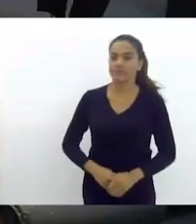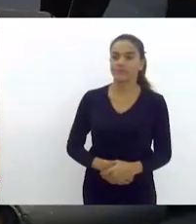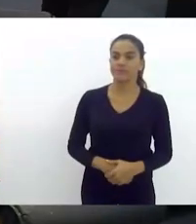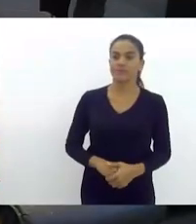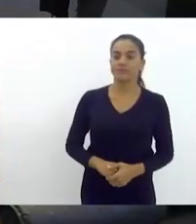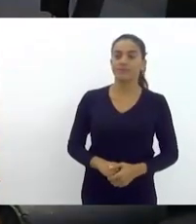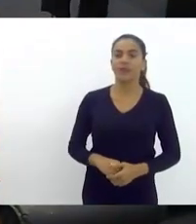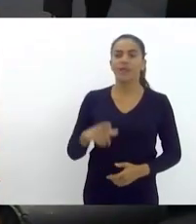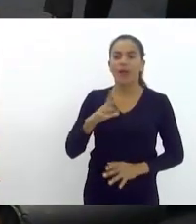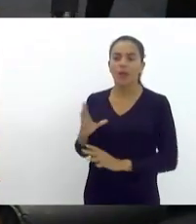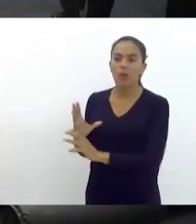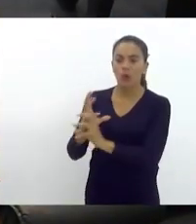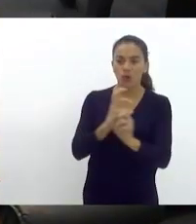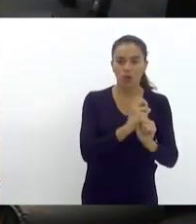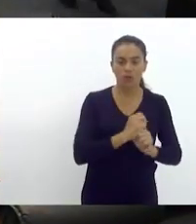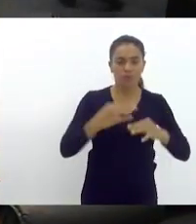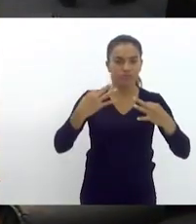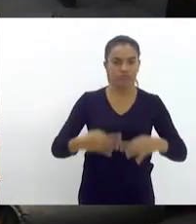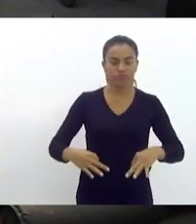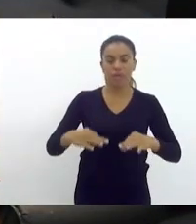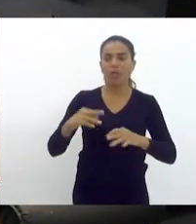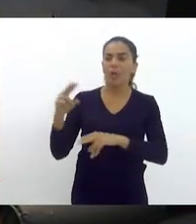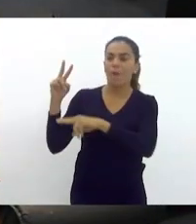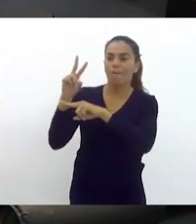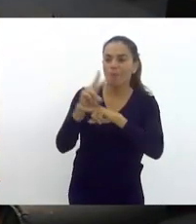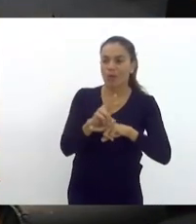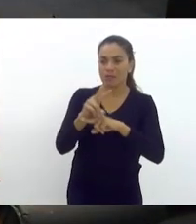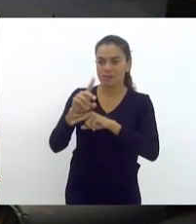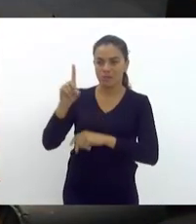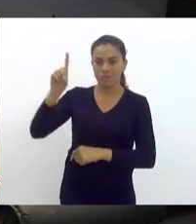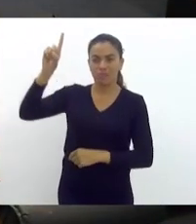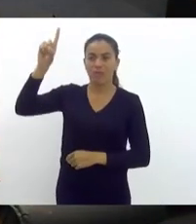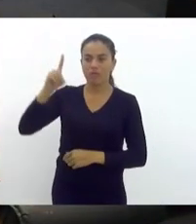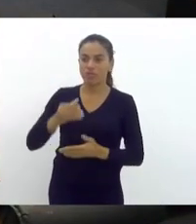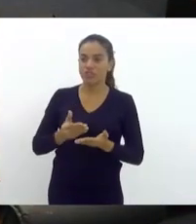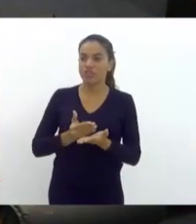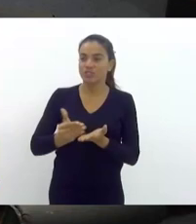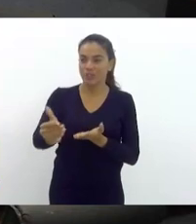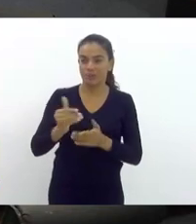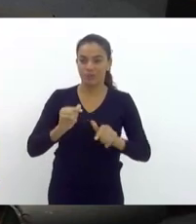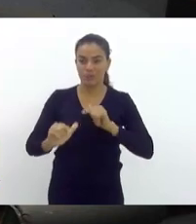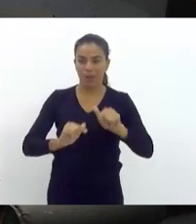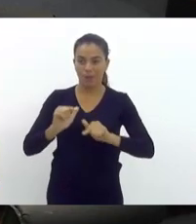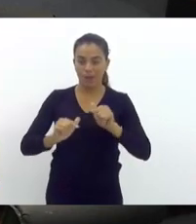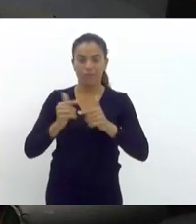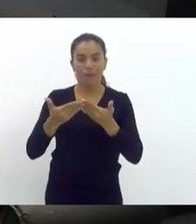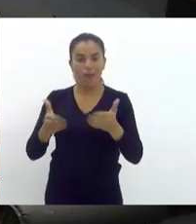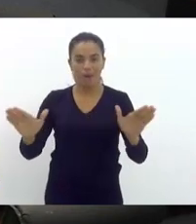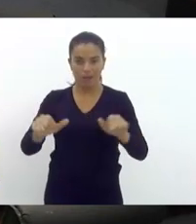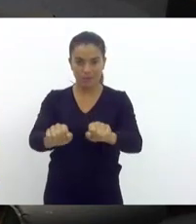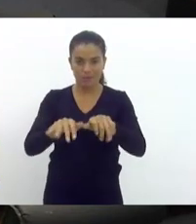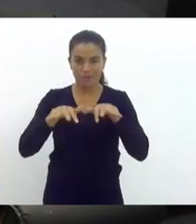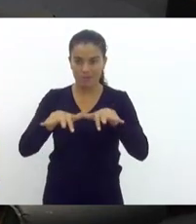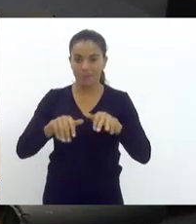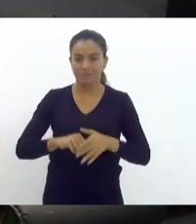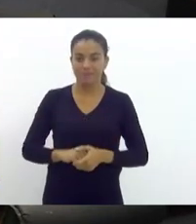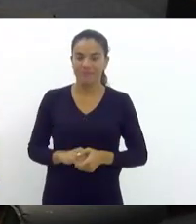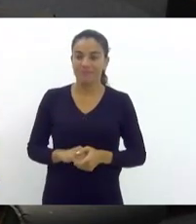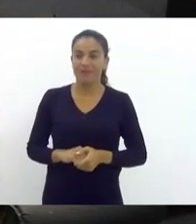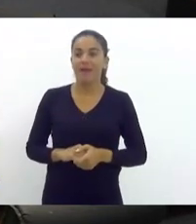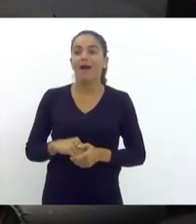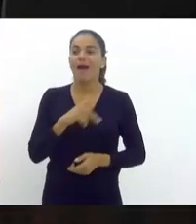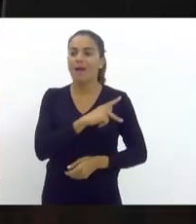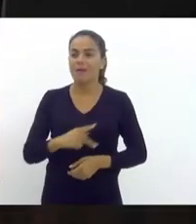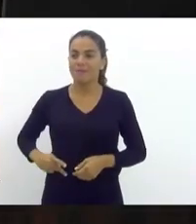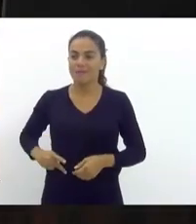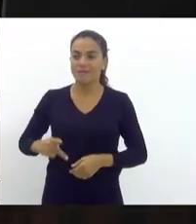Havendo o nome legal e sob a proteção de Deus, iniciamos os nossos trabalhos. Está aberta a sessão. A presidência